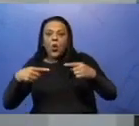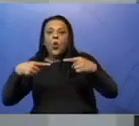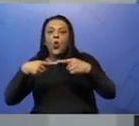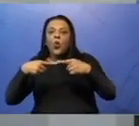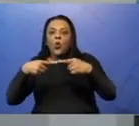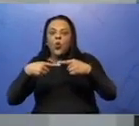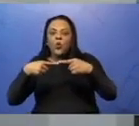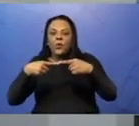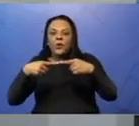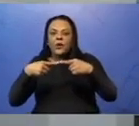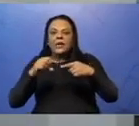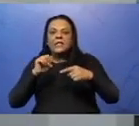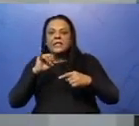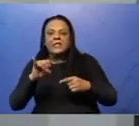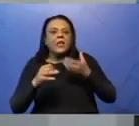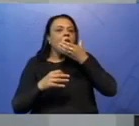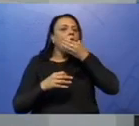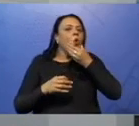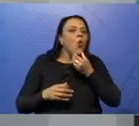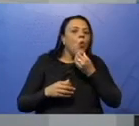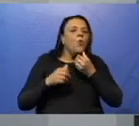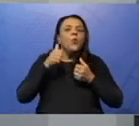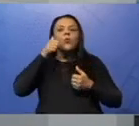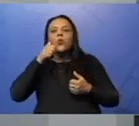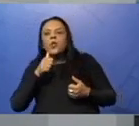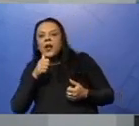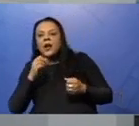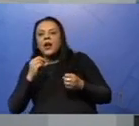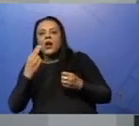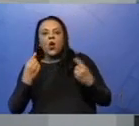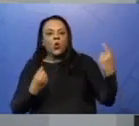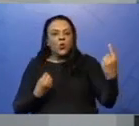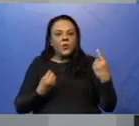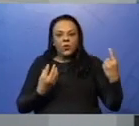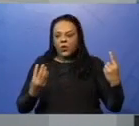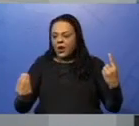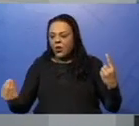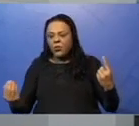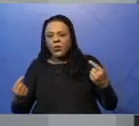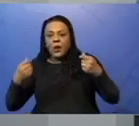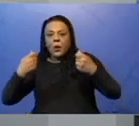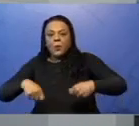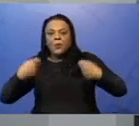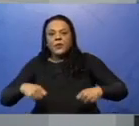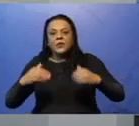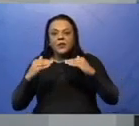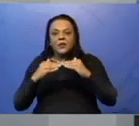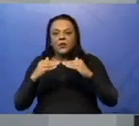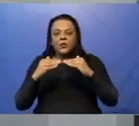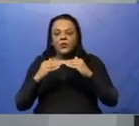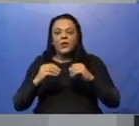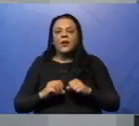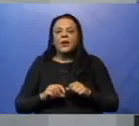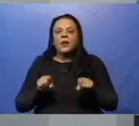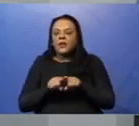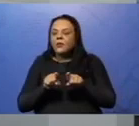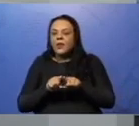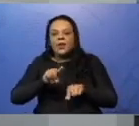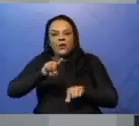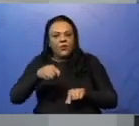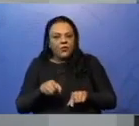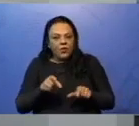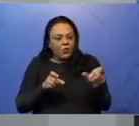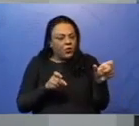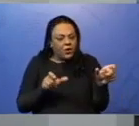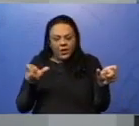lá, se é masculino ou feminino, singular ou plural, com o meu sujeito. E que eu nunca uso vírgula entre o sujeito e o predicado ou entre